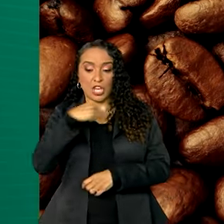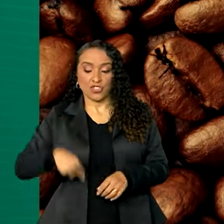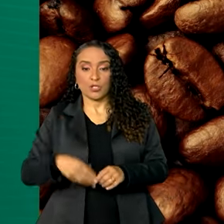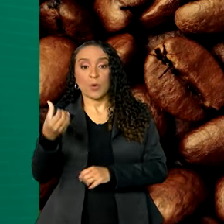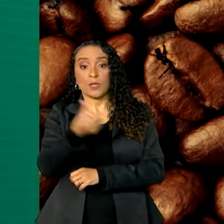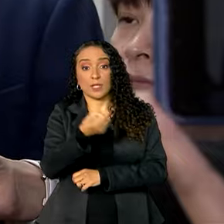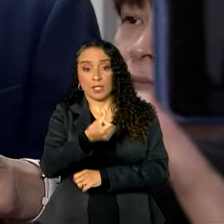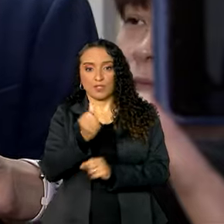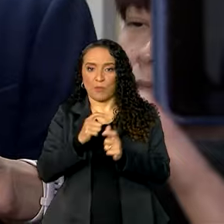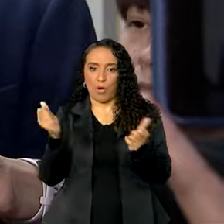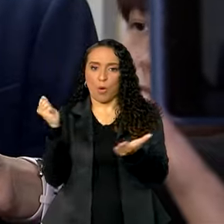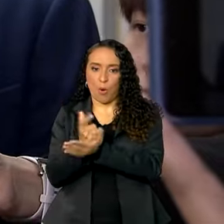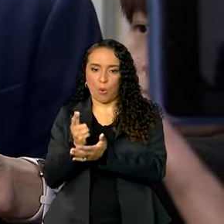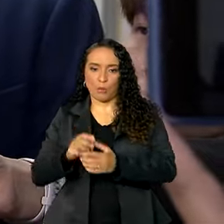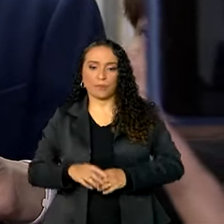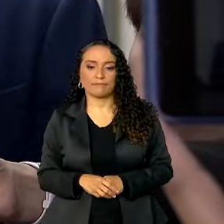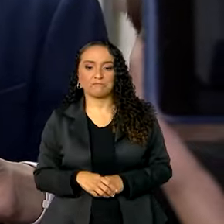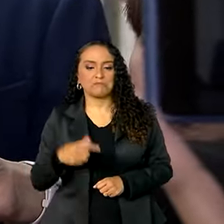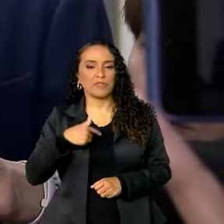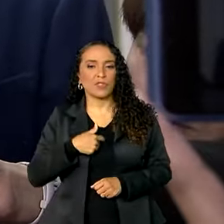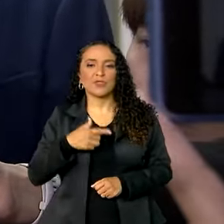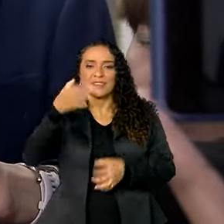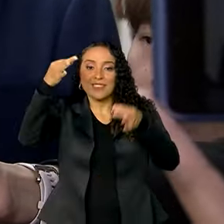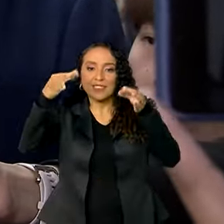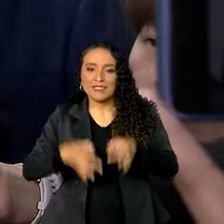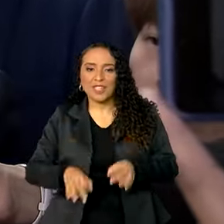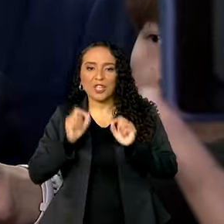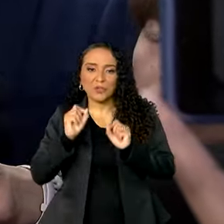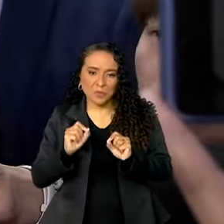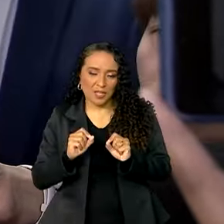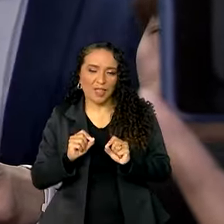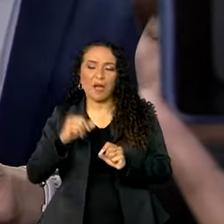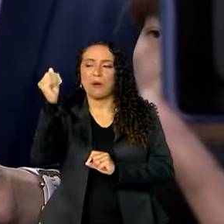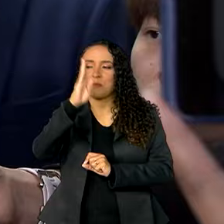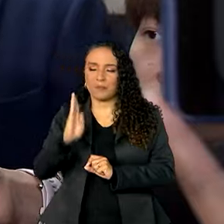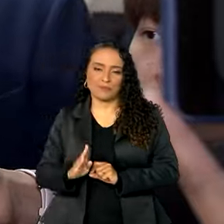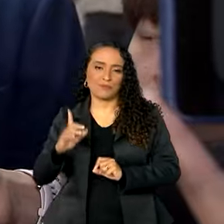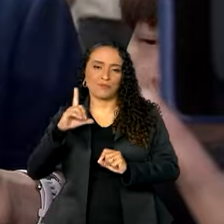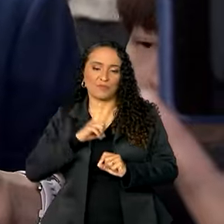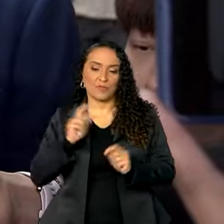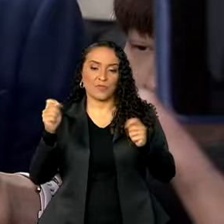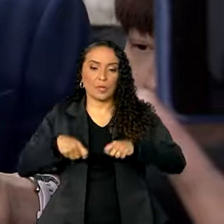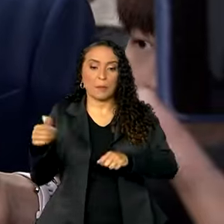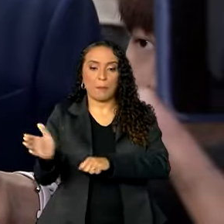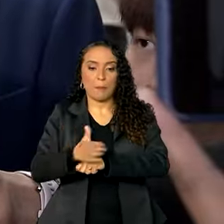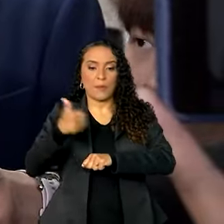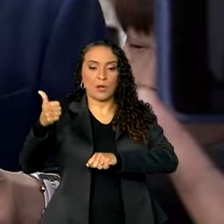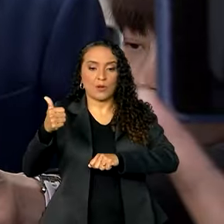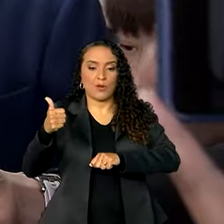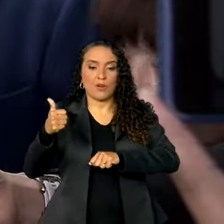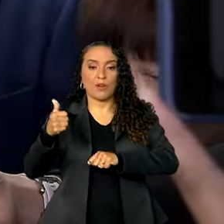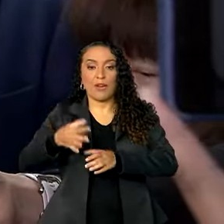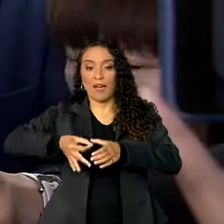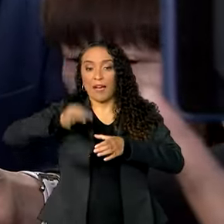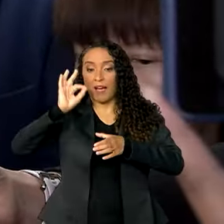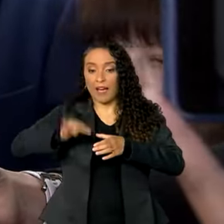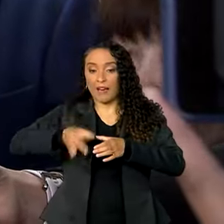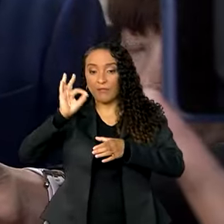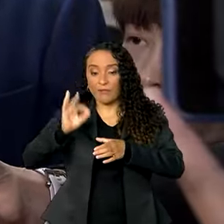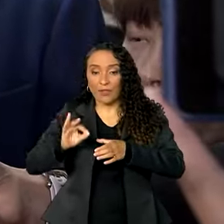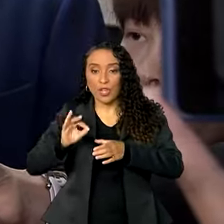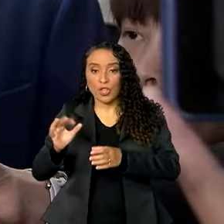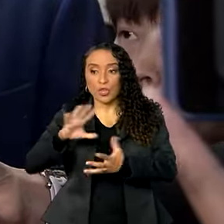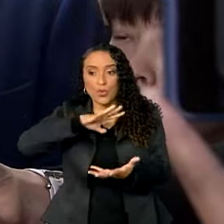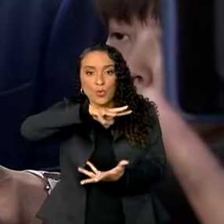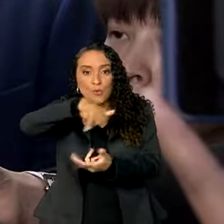maior comprador. E eu não tenho dúvida de falar isso hoje, que o Brasil tem o melhor café canéfora do mundo e